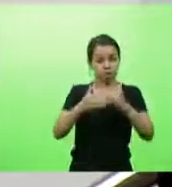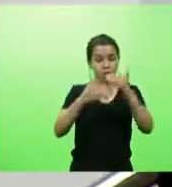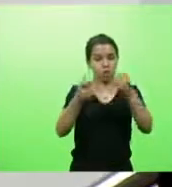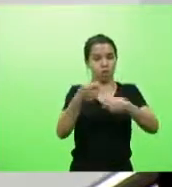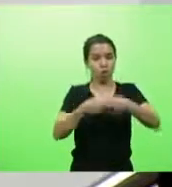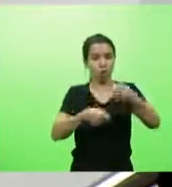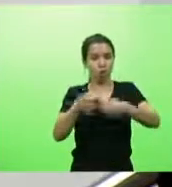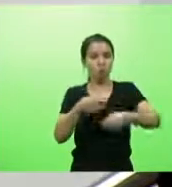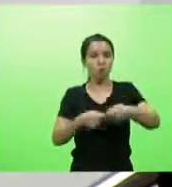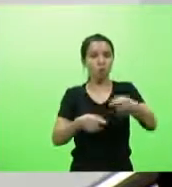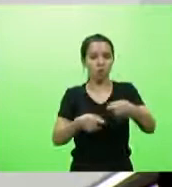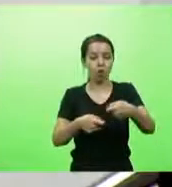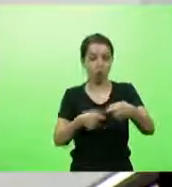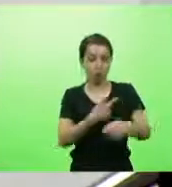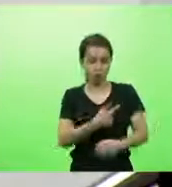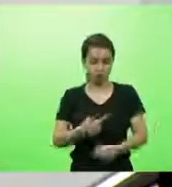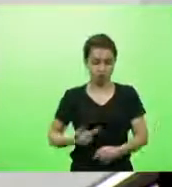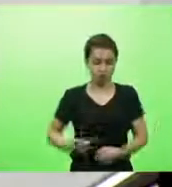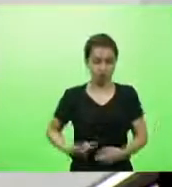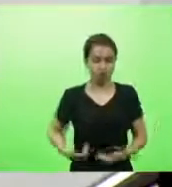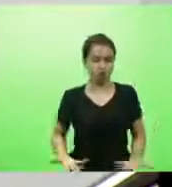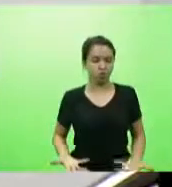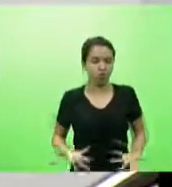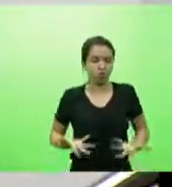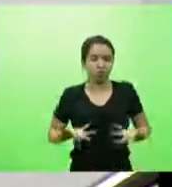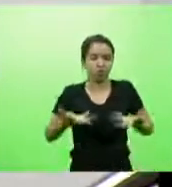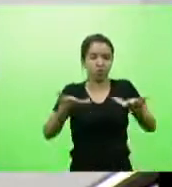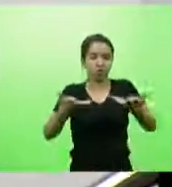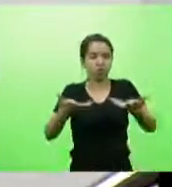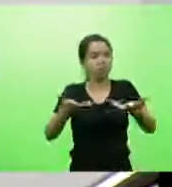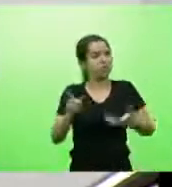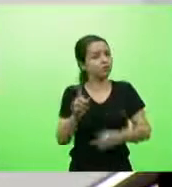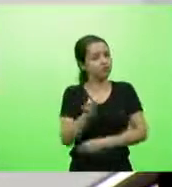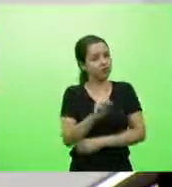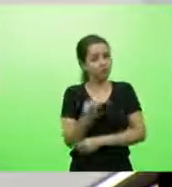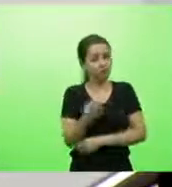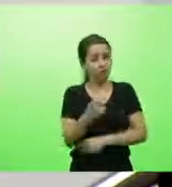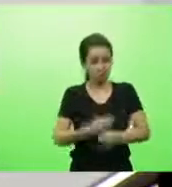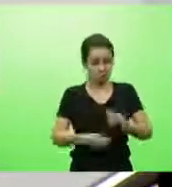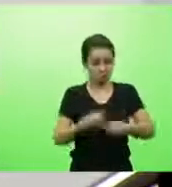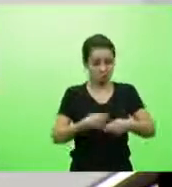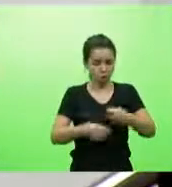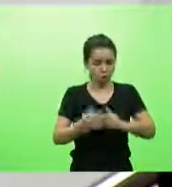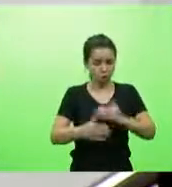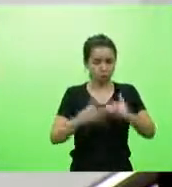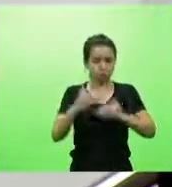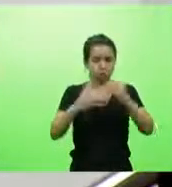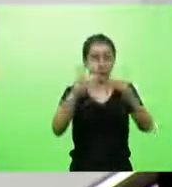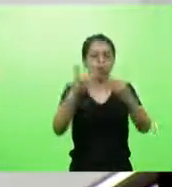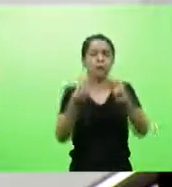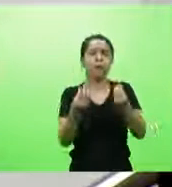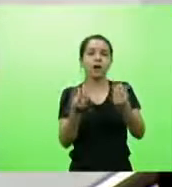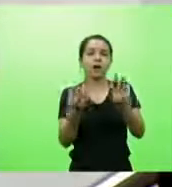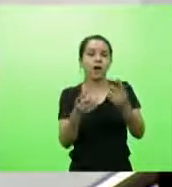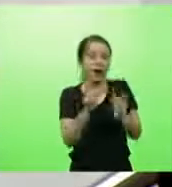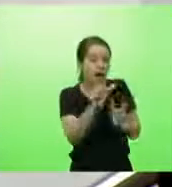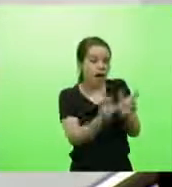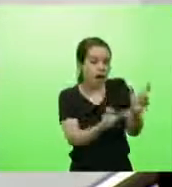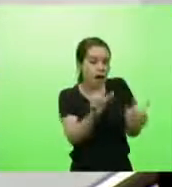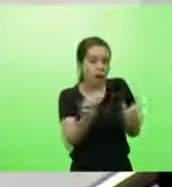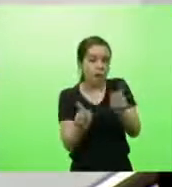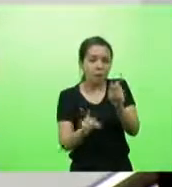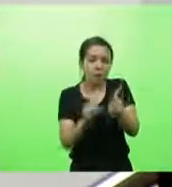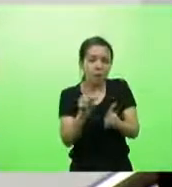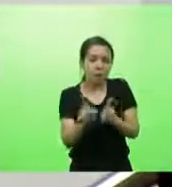Estado. E não, a função do crescimento econômico é a prosperidade do indivíduo e não do